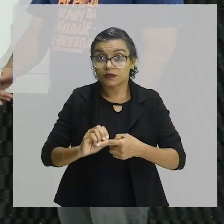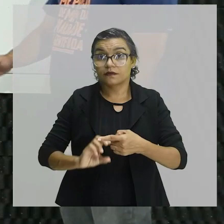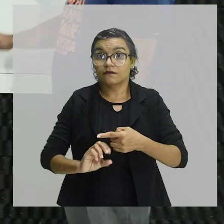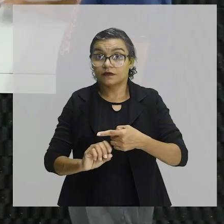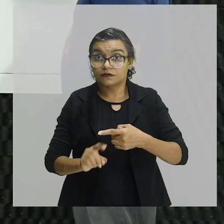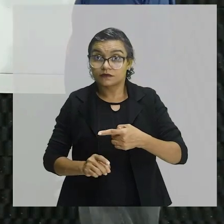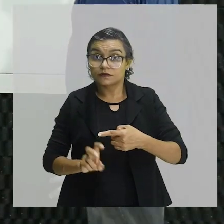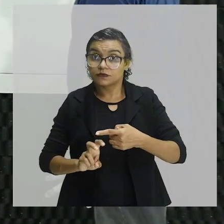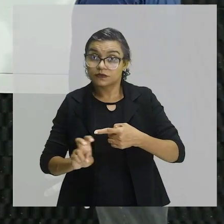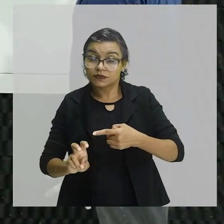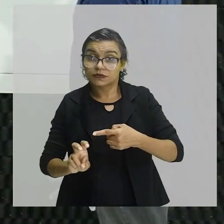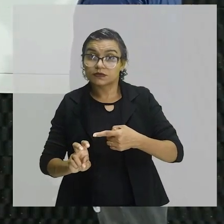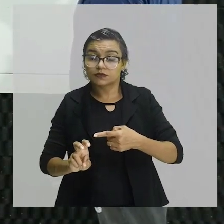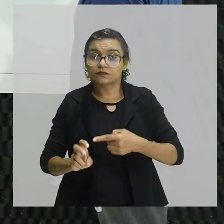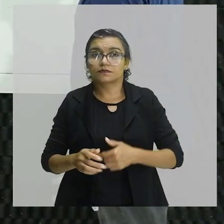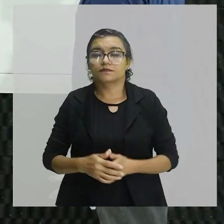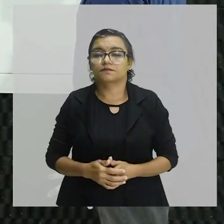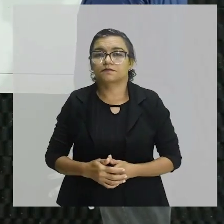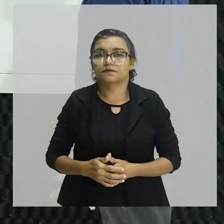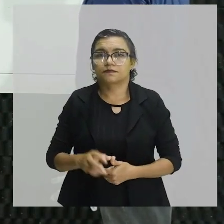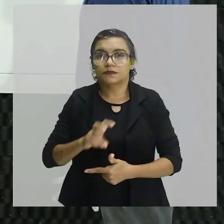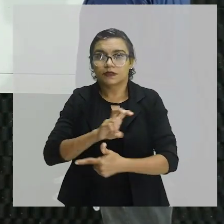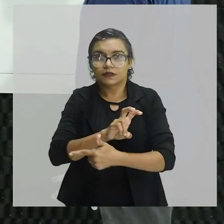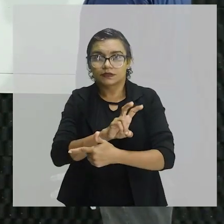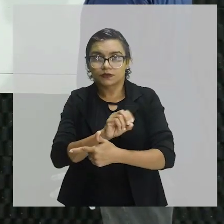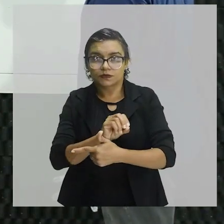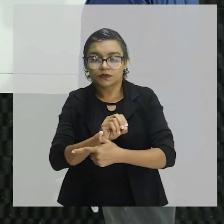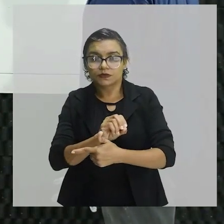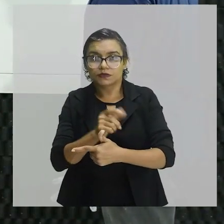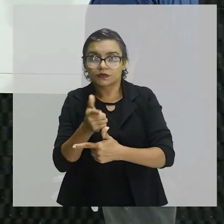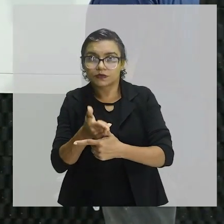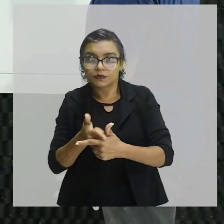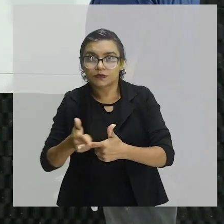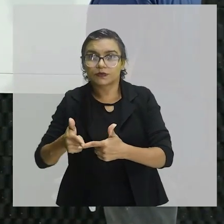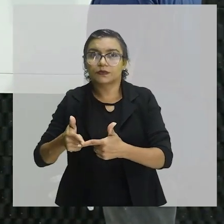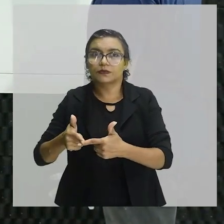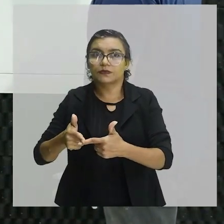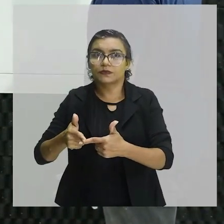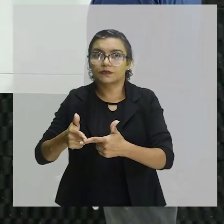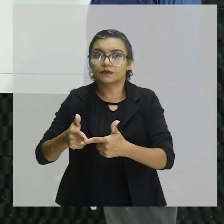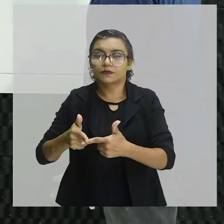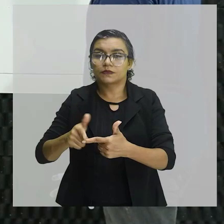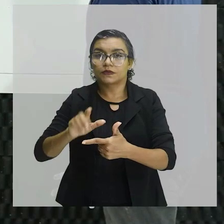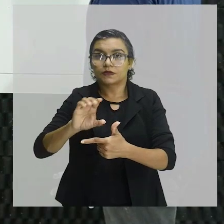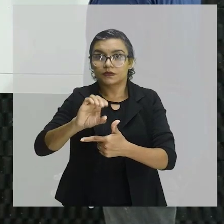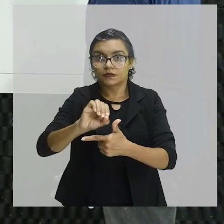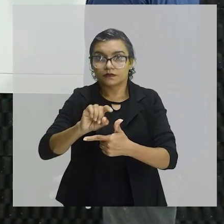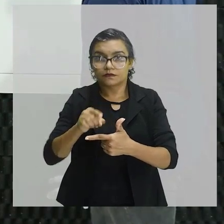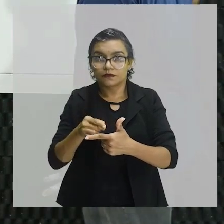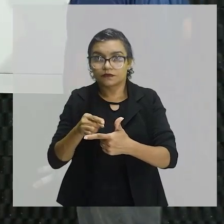0,55, né? Então, 50 dividido por